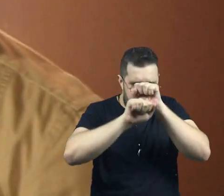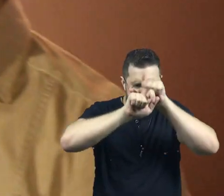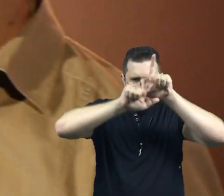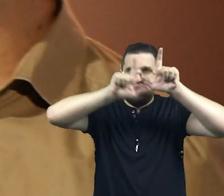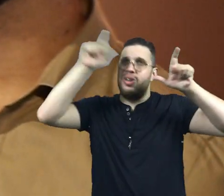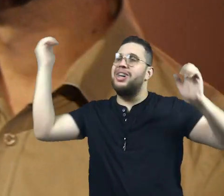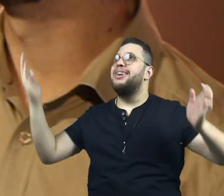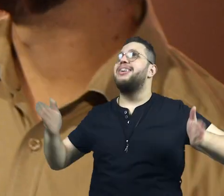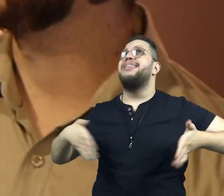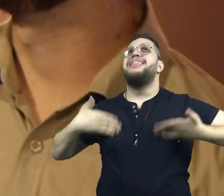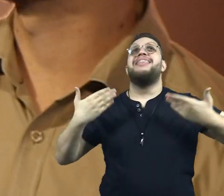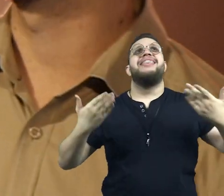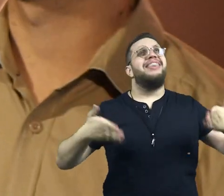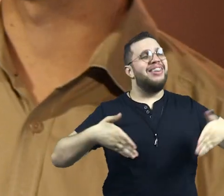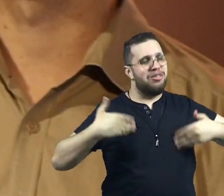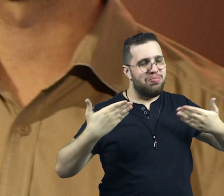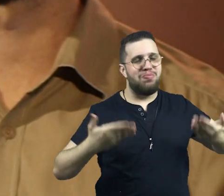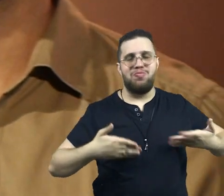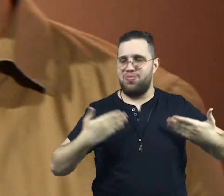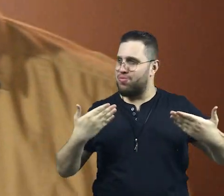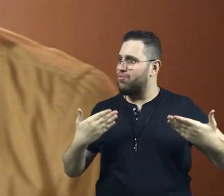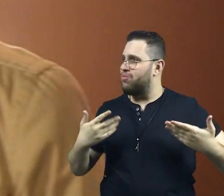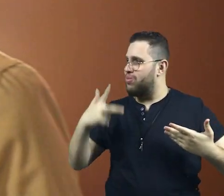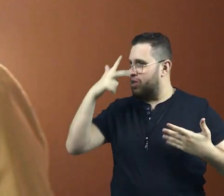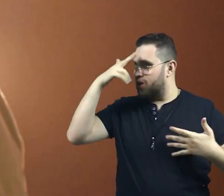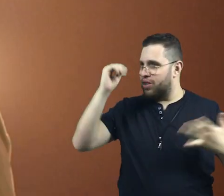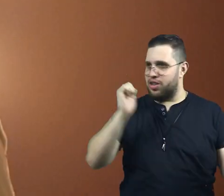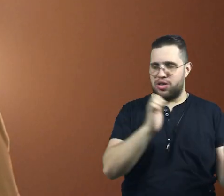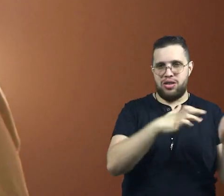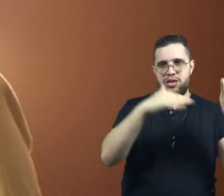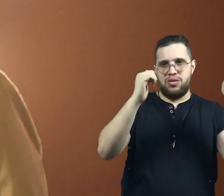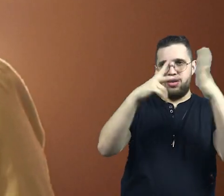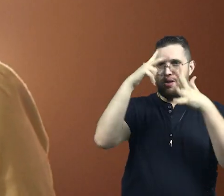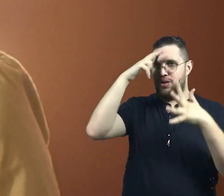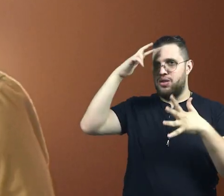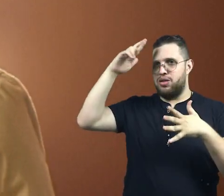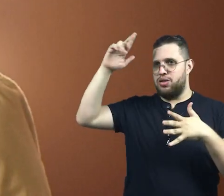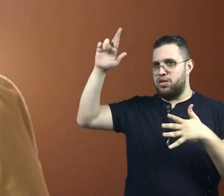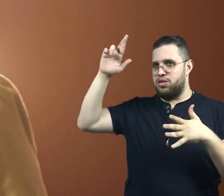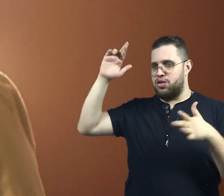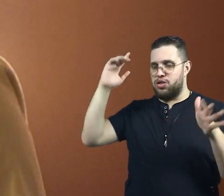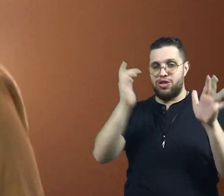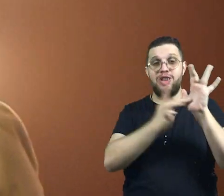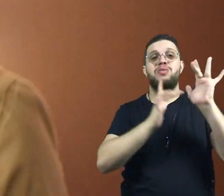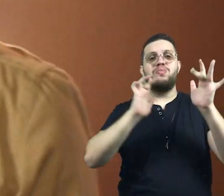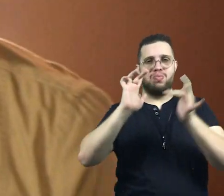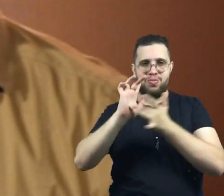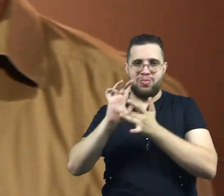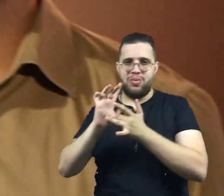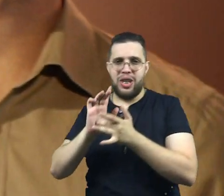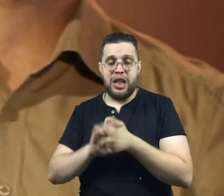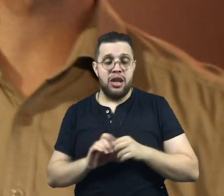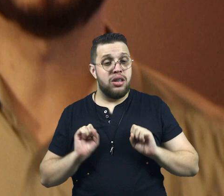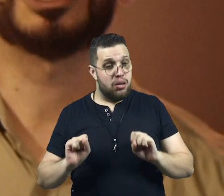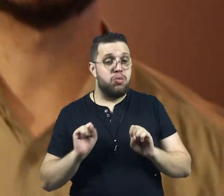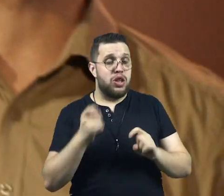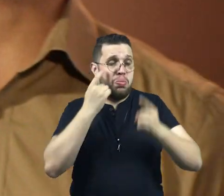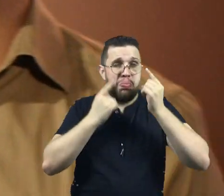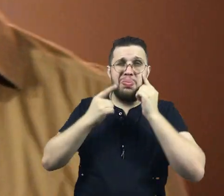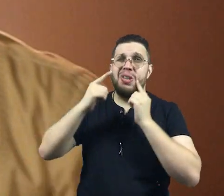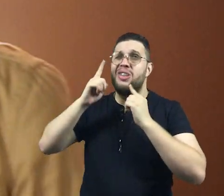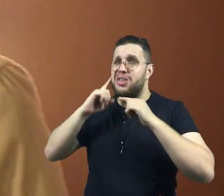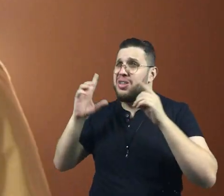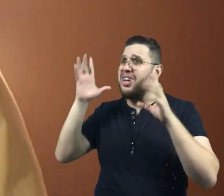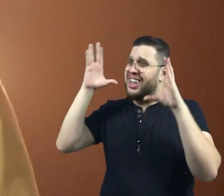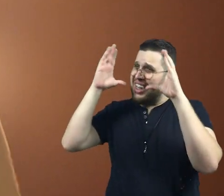a alegria. Louvado seja o Senhor Jesus. Aleluia! O choro pode durar uma noite, ainda